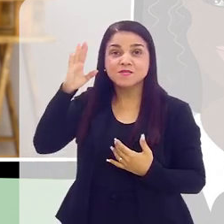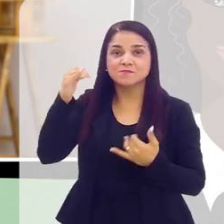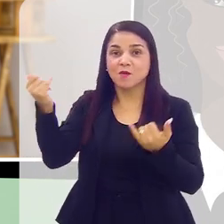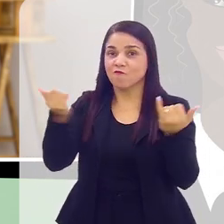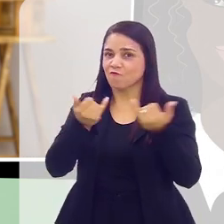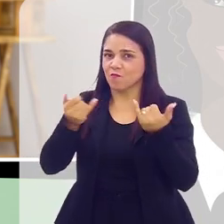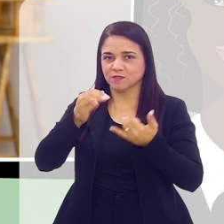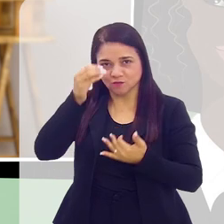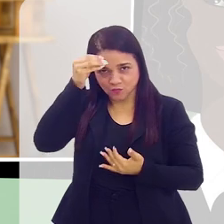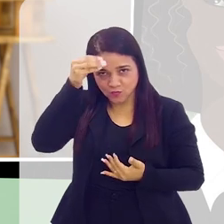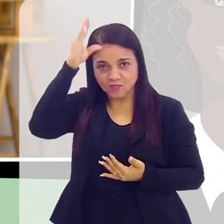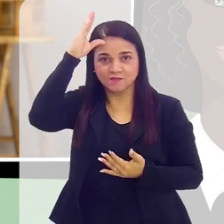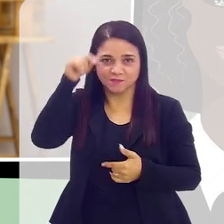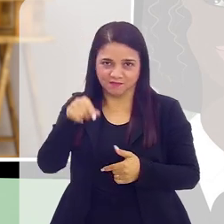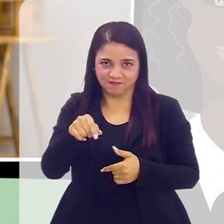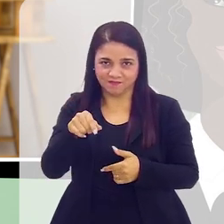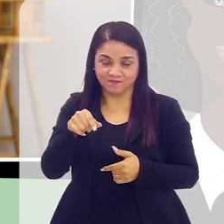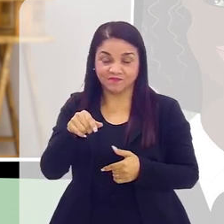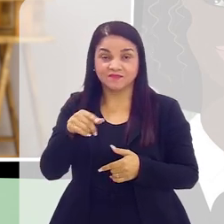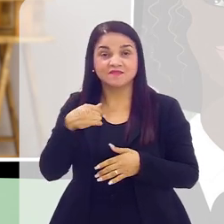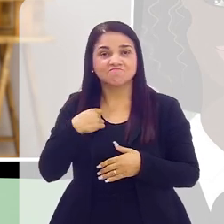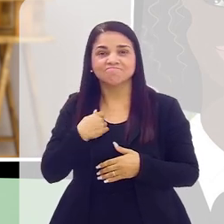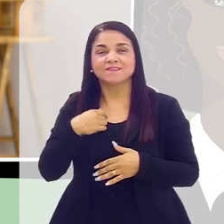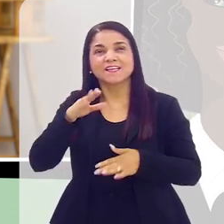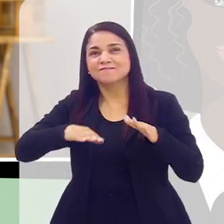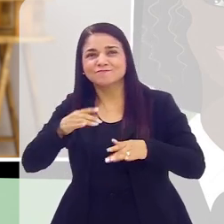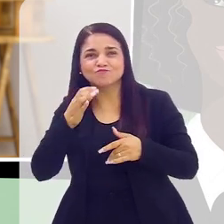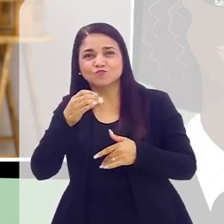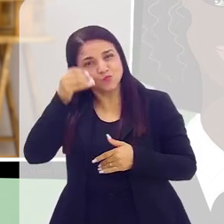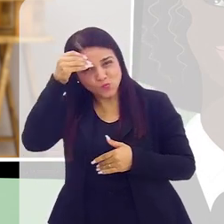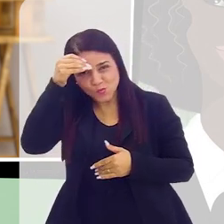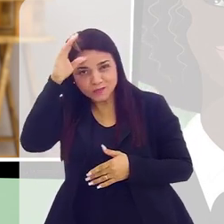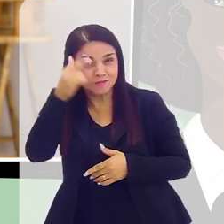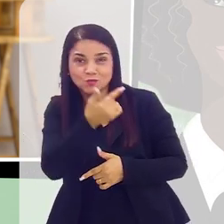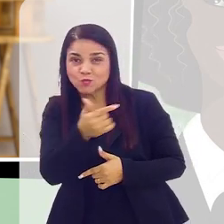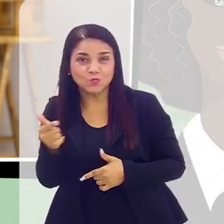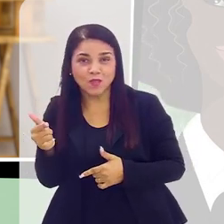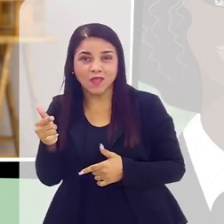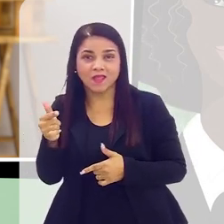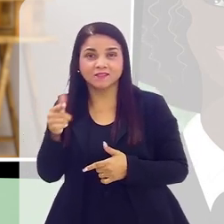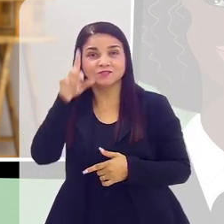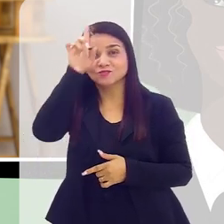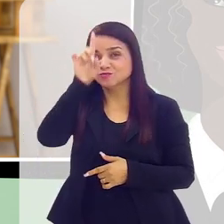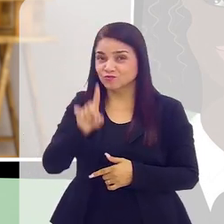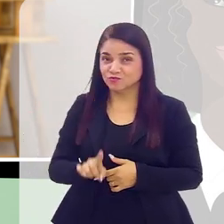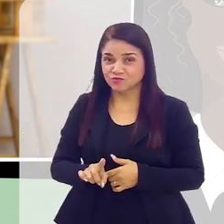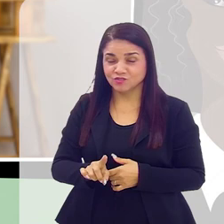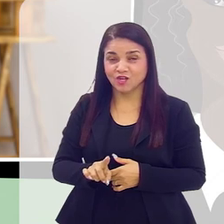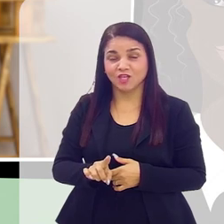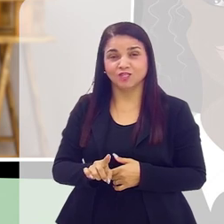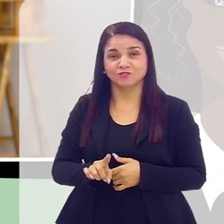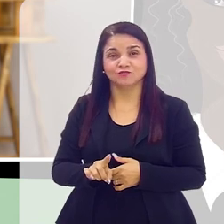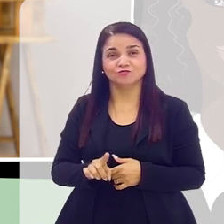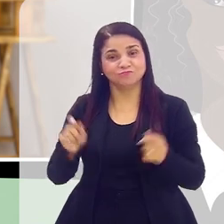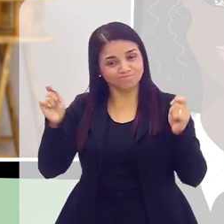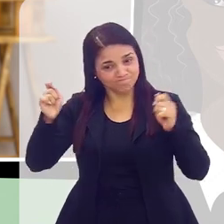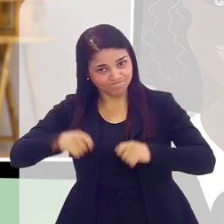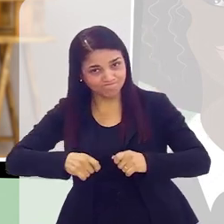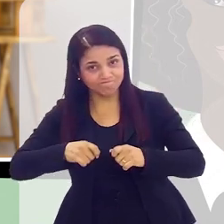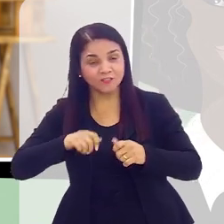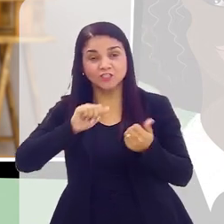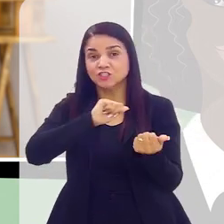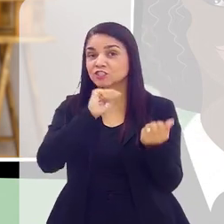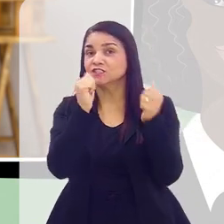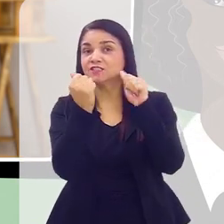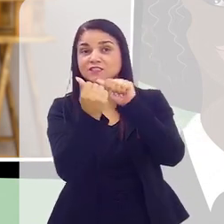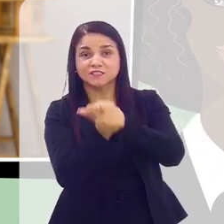chave do conhecimento, porque muitas vezes a gente não tem conhecimento dos nossos direitos, de